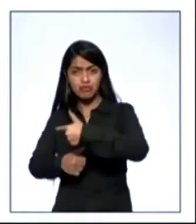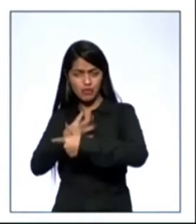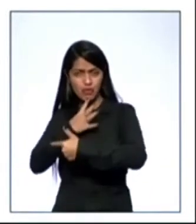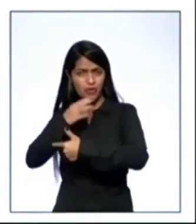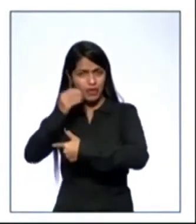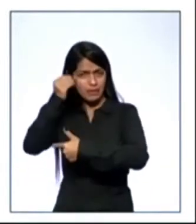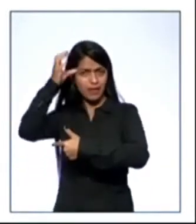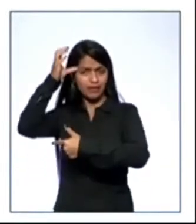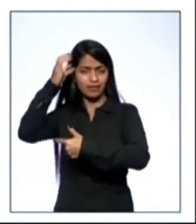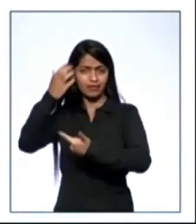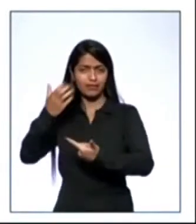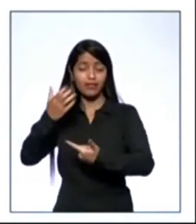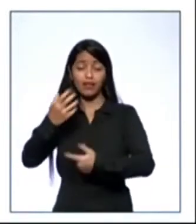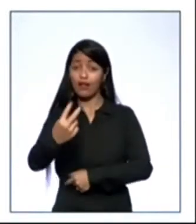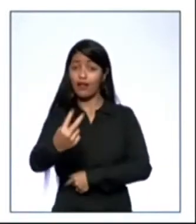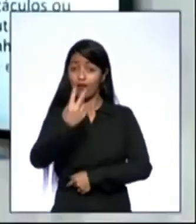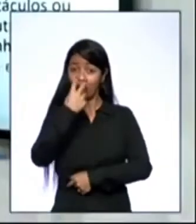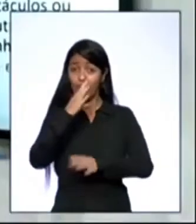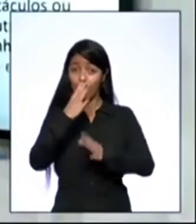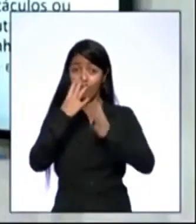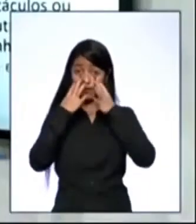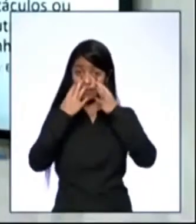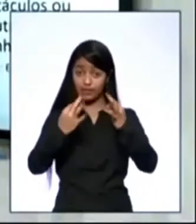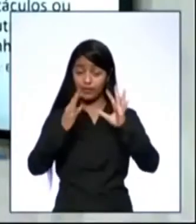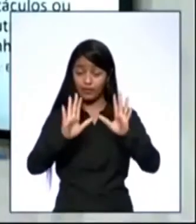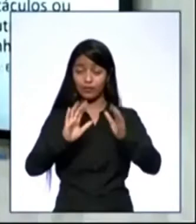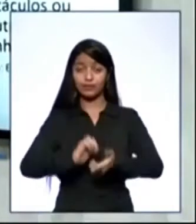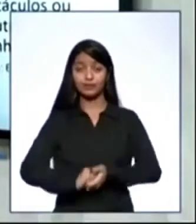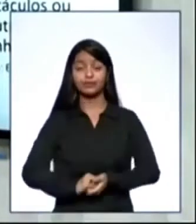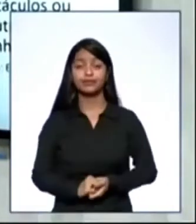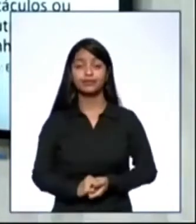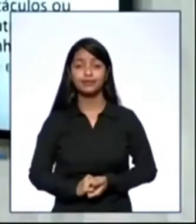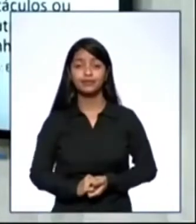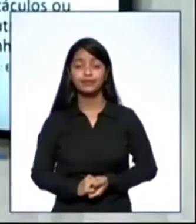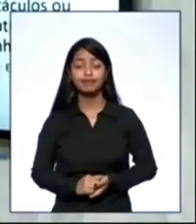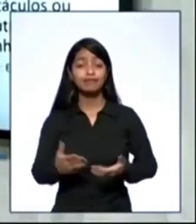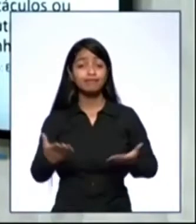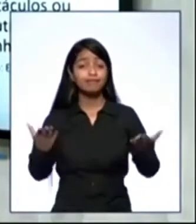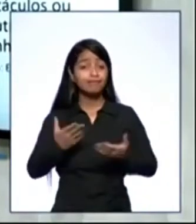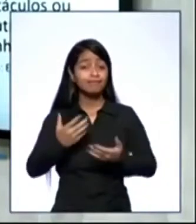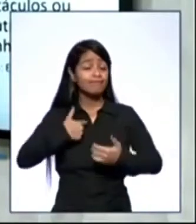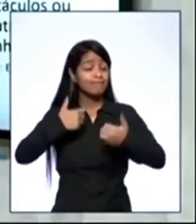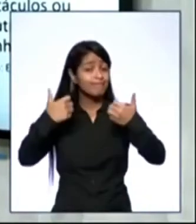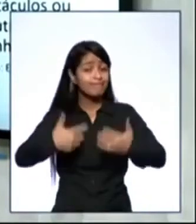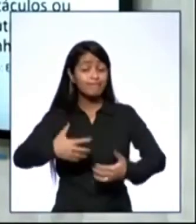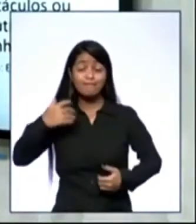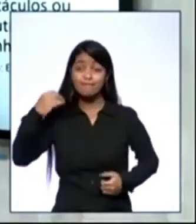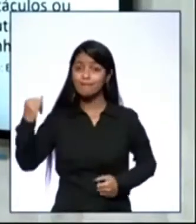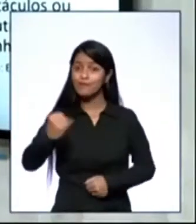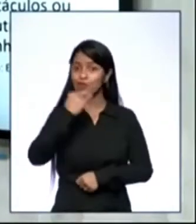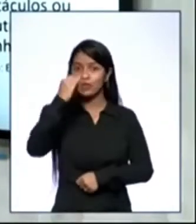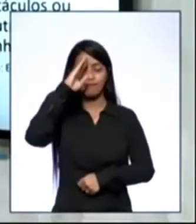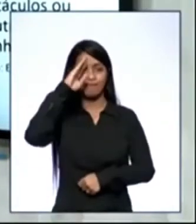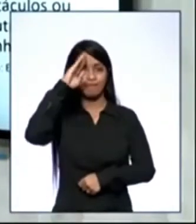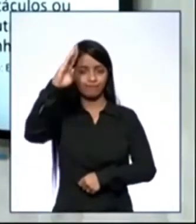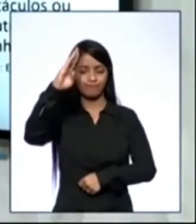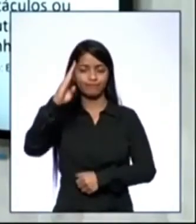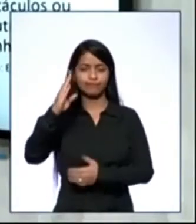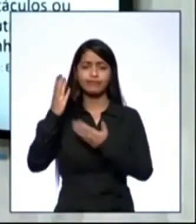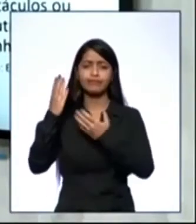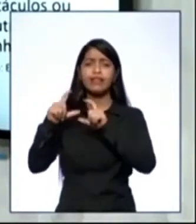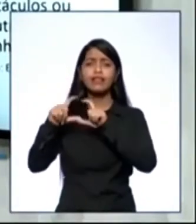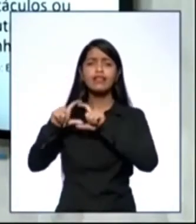conhecimento? Gente, olha pra mim, chega aí, presta atenção no que eu vou te falar, vem comigo agora, que agora é extremamente importante. Esse